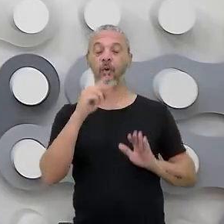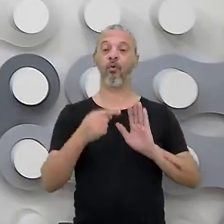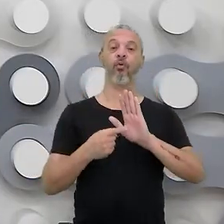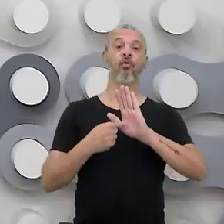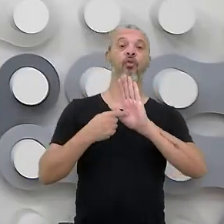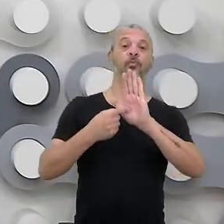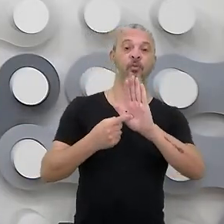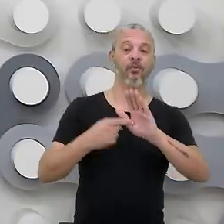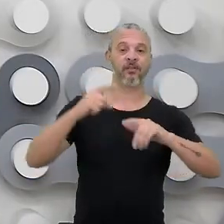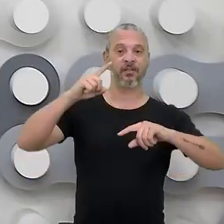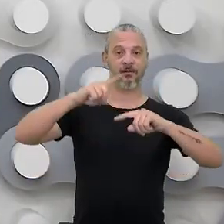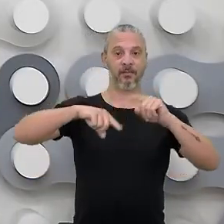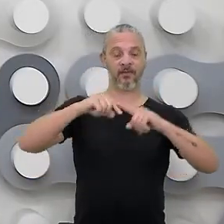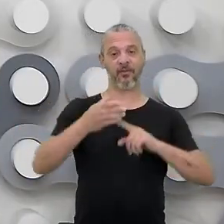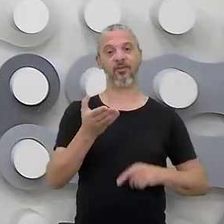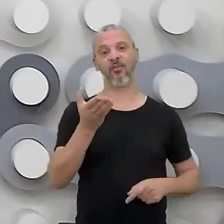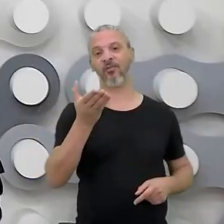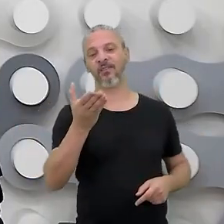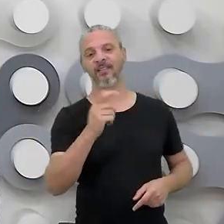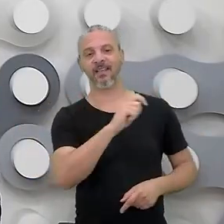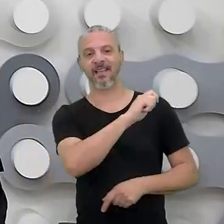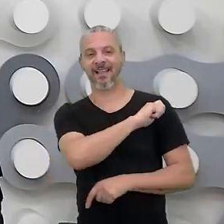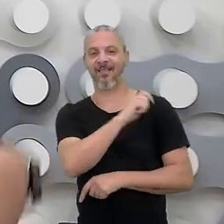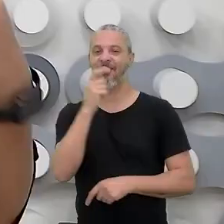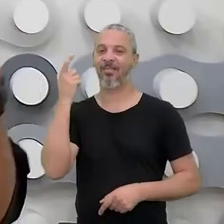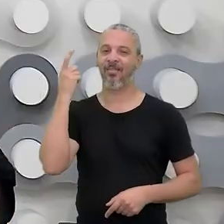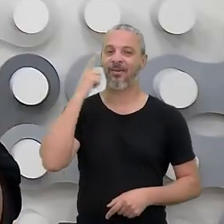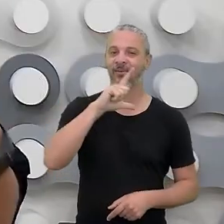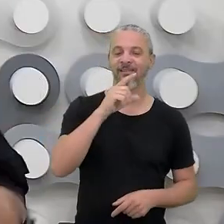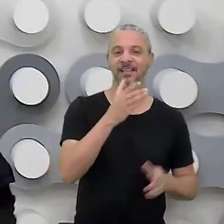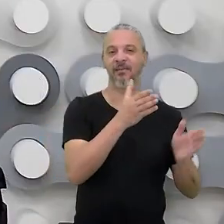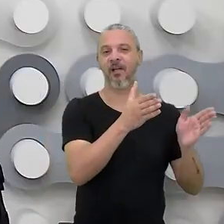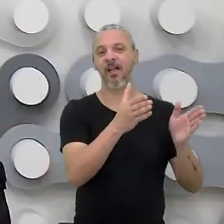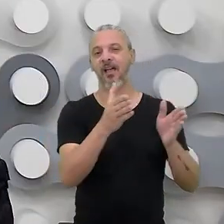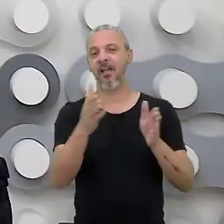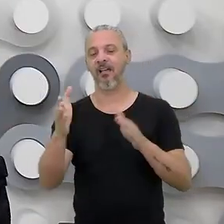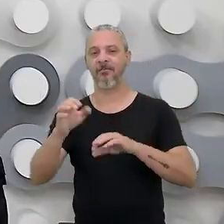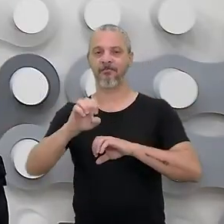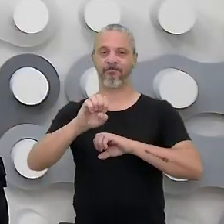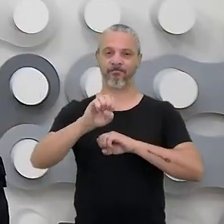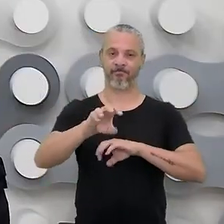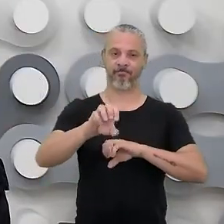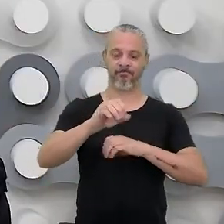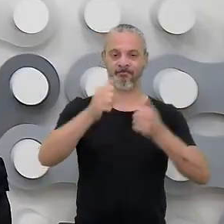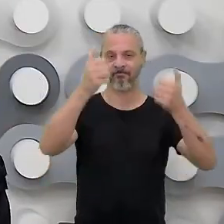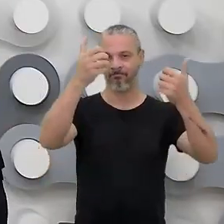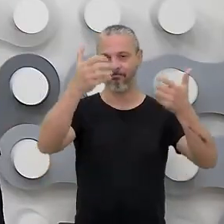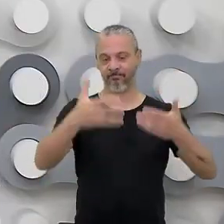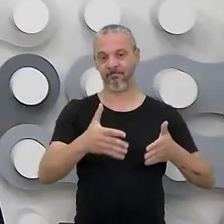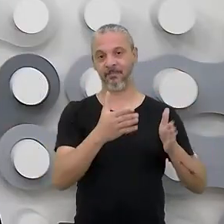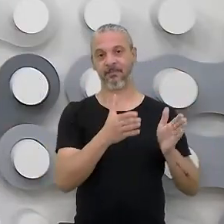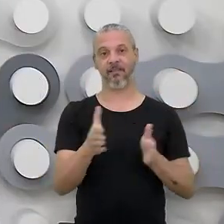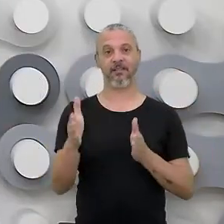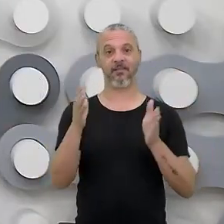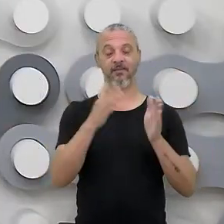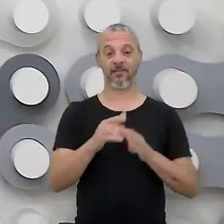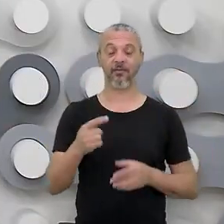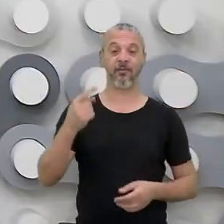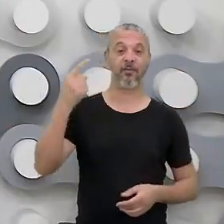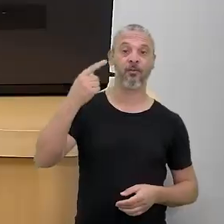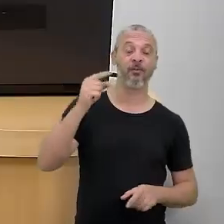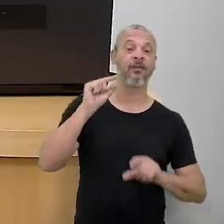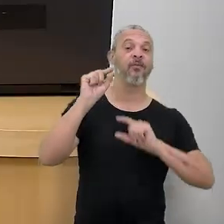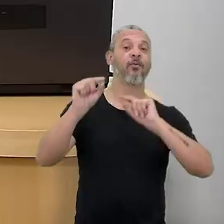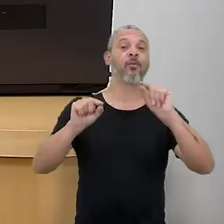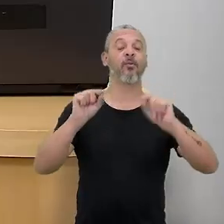o material digital para você conseguir acompanhar o que nós vamos ensinar aqui no passo a passo do vídeo. Então, a primeira coisa